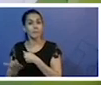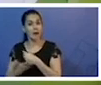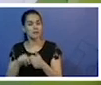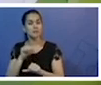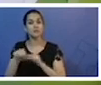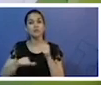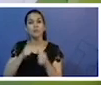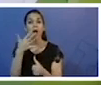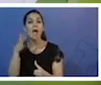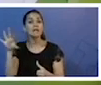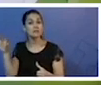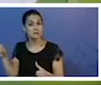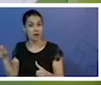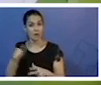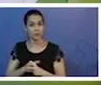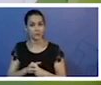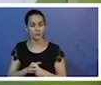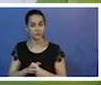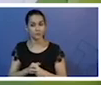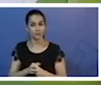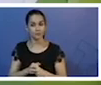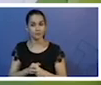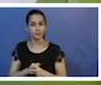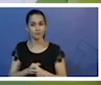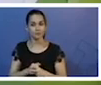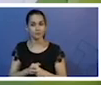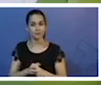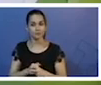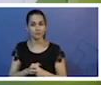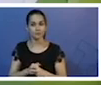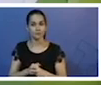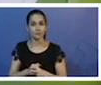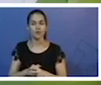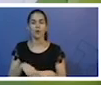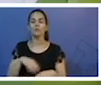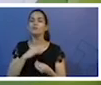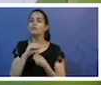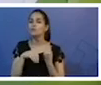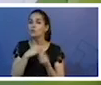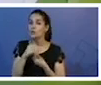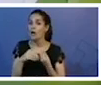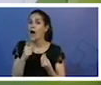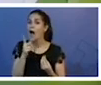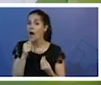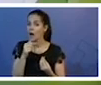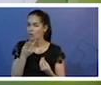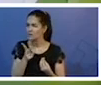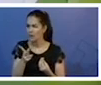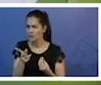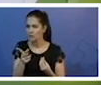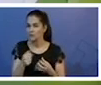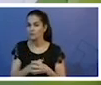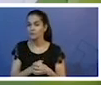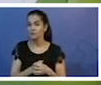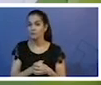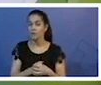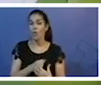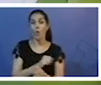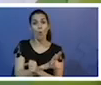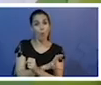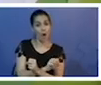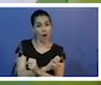eu vou usar o ácido clorídrico mais o hidróxido de potássio. Em água, né, os dois dissolvidos na água. O ácido ele vai sofrer